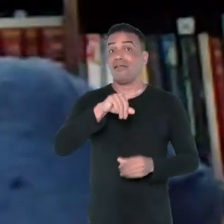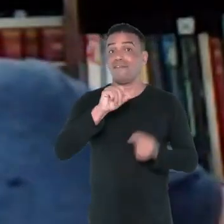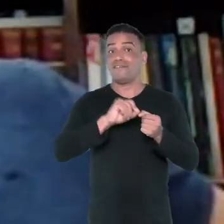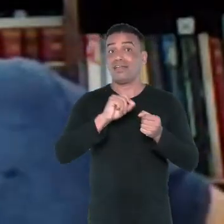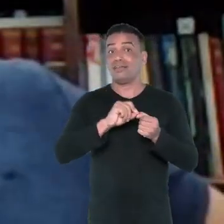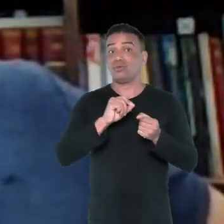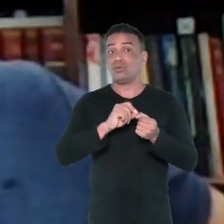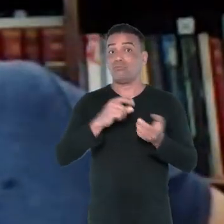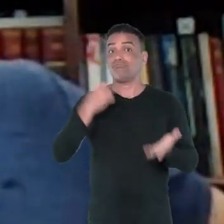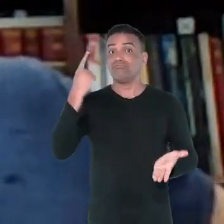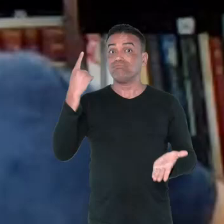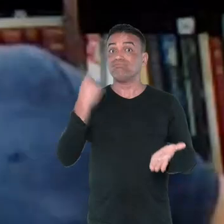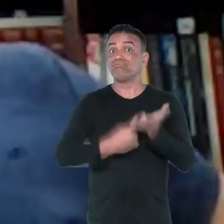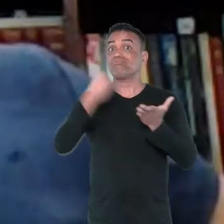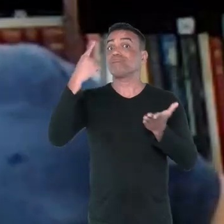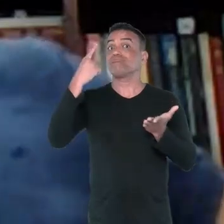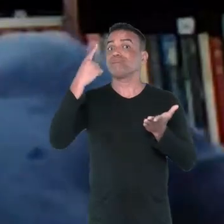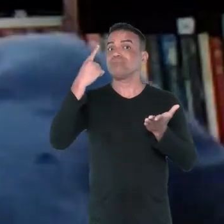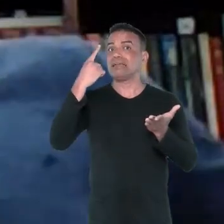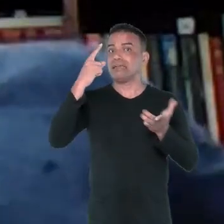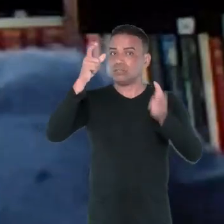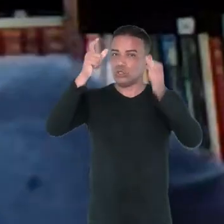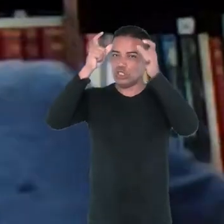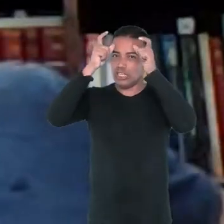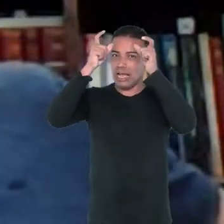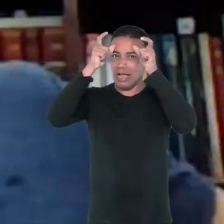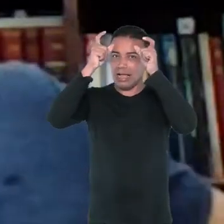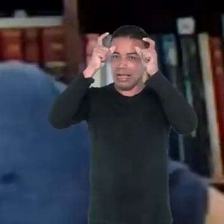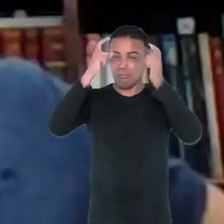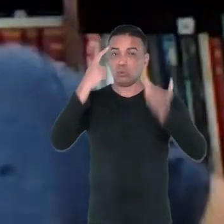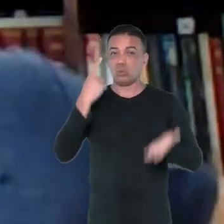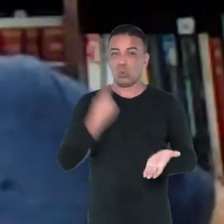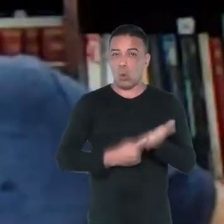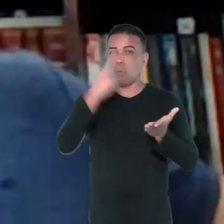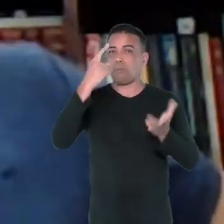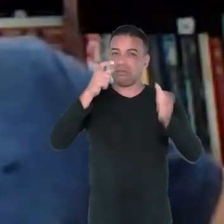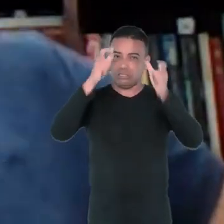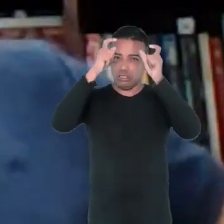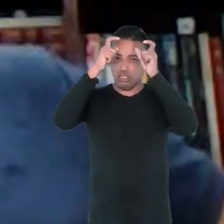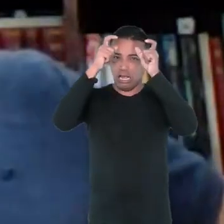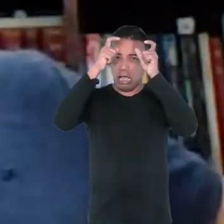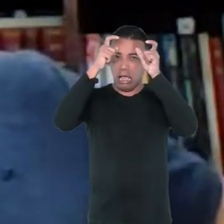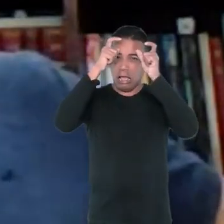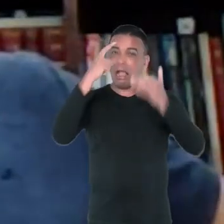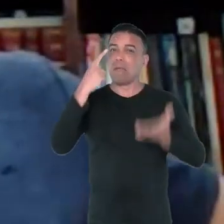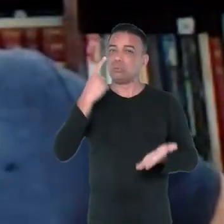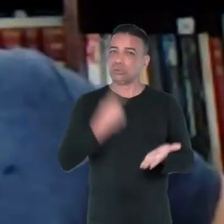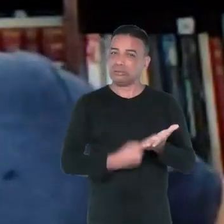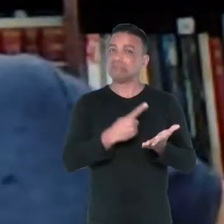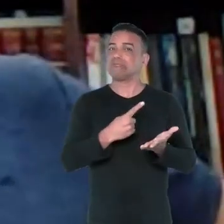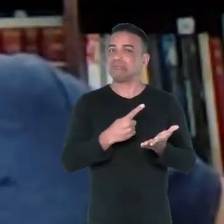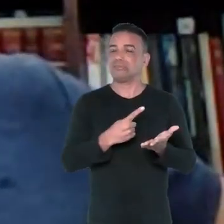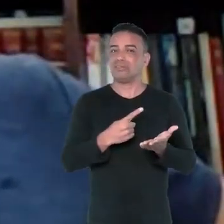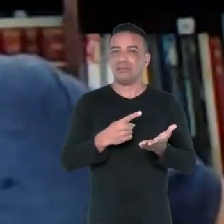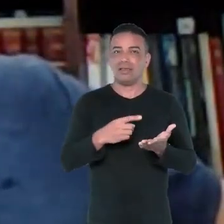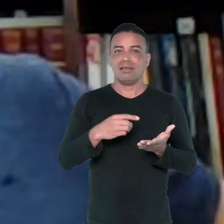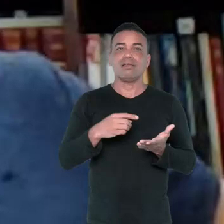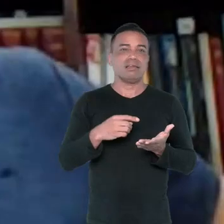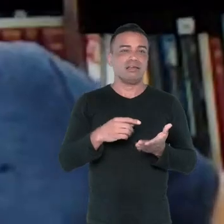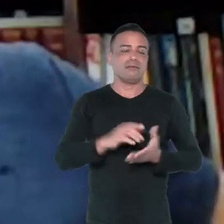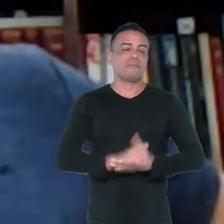um pacto com o diabo, que ele tinha feito um pacto com